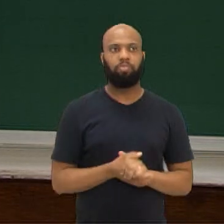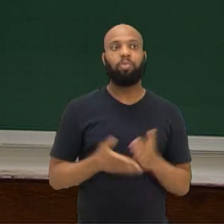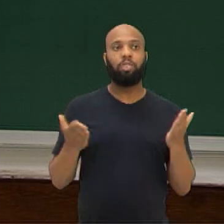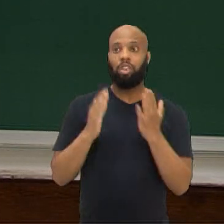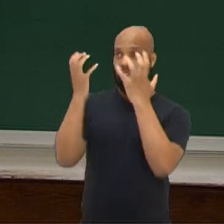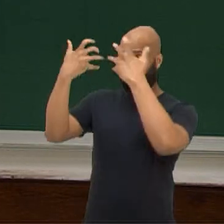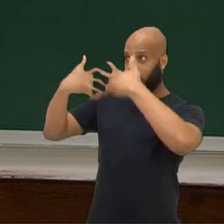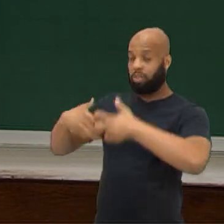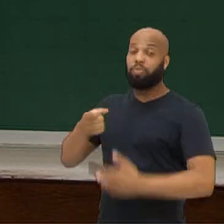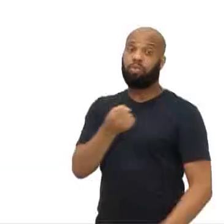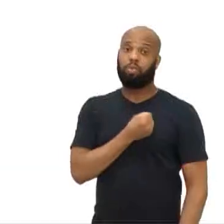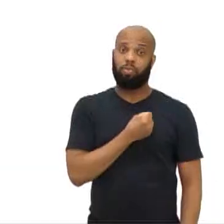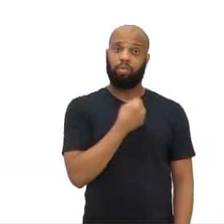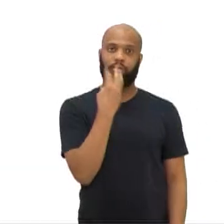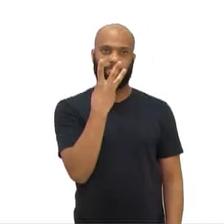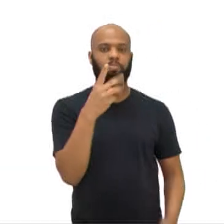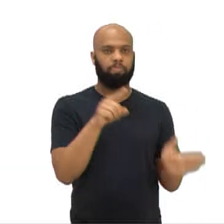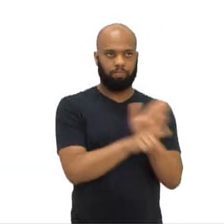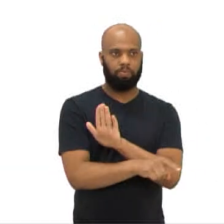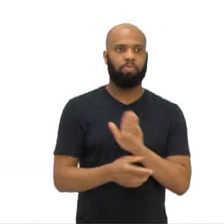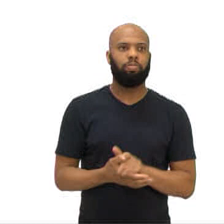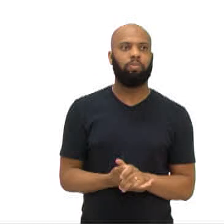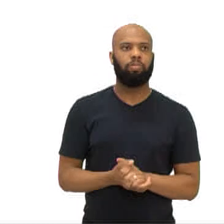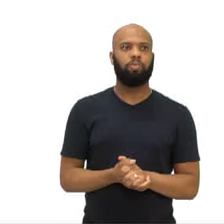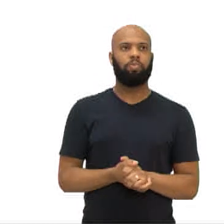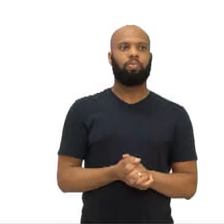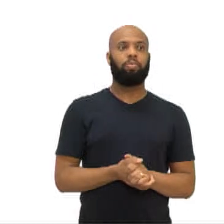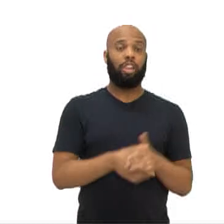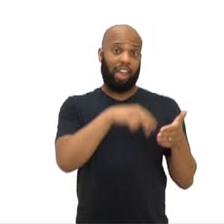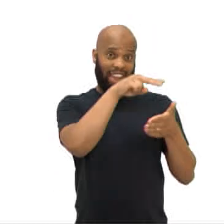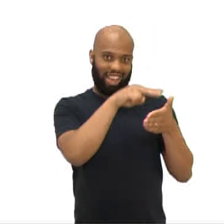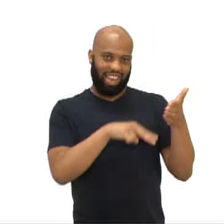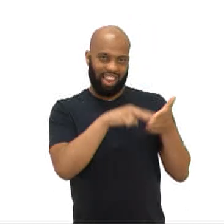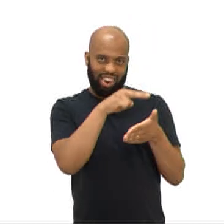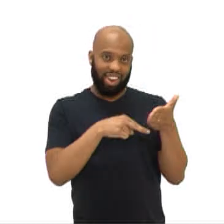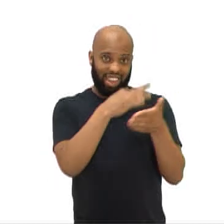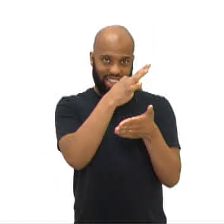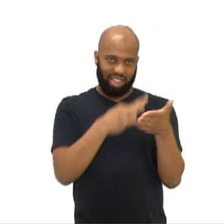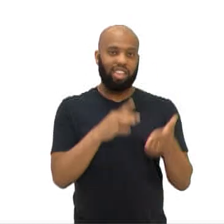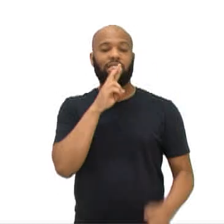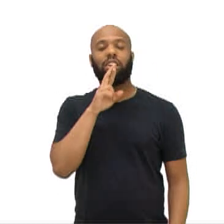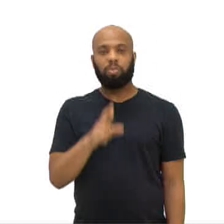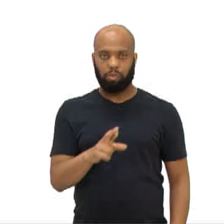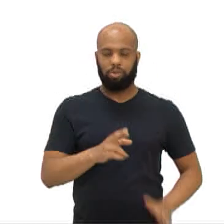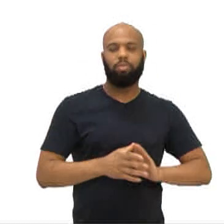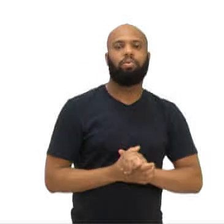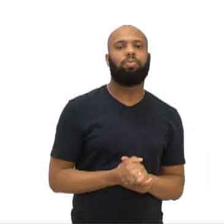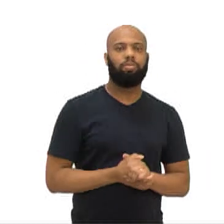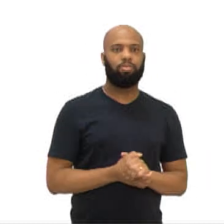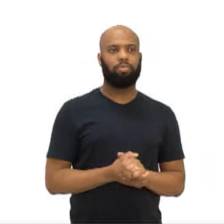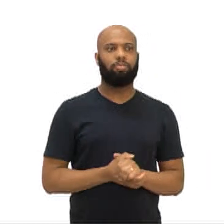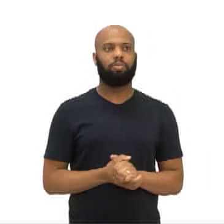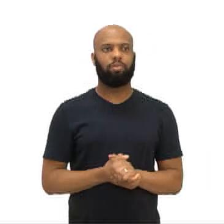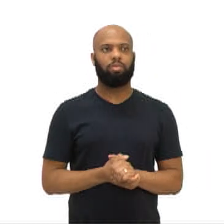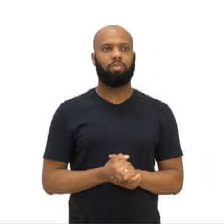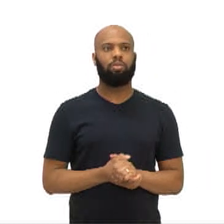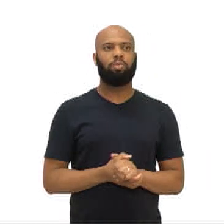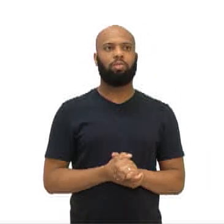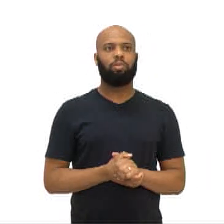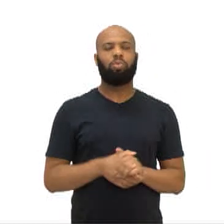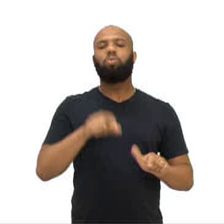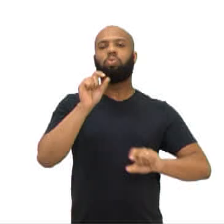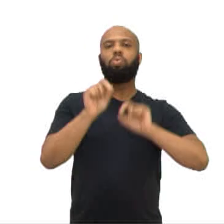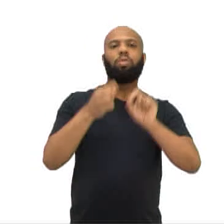reflexão número 3. A ver. Lê o cuento e contesta, responda. Que a madre lhe dijo al